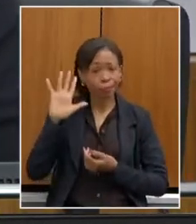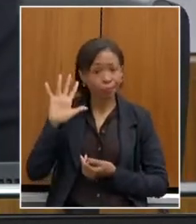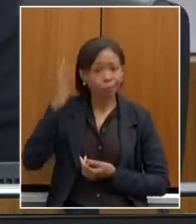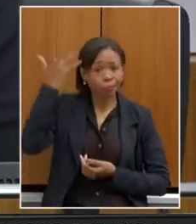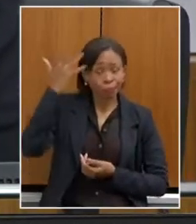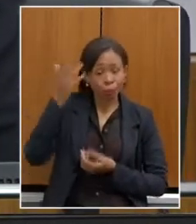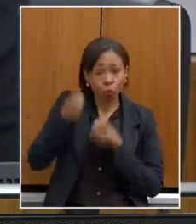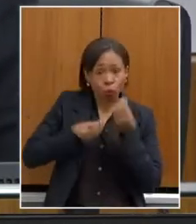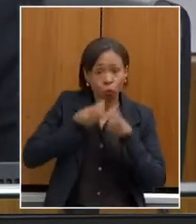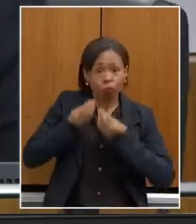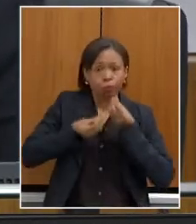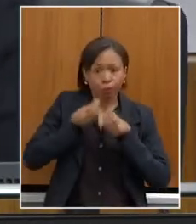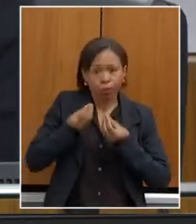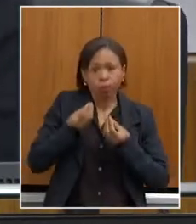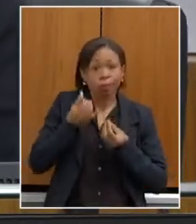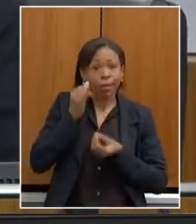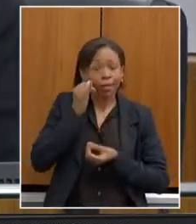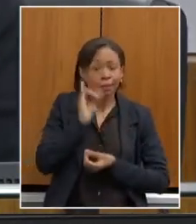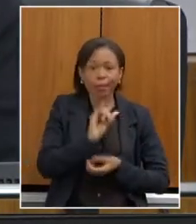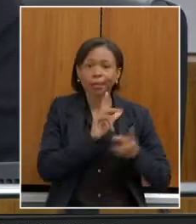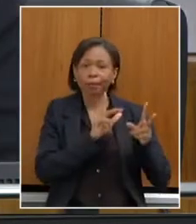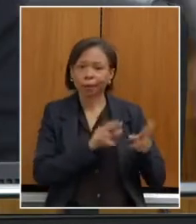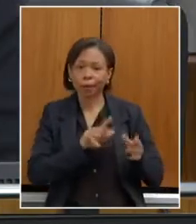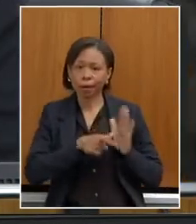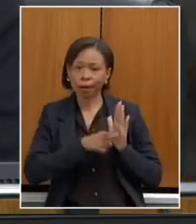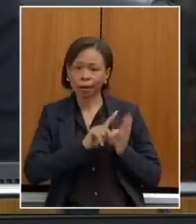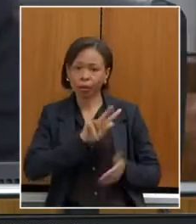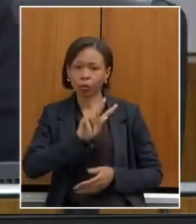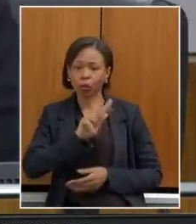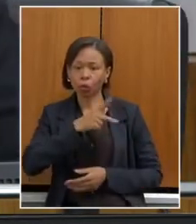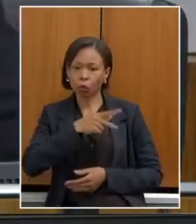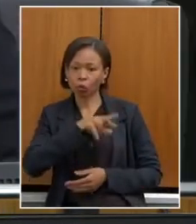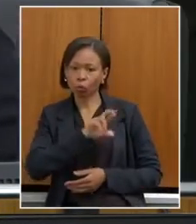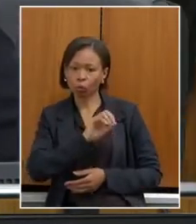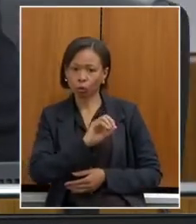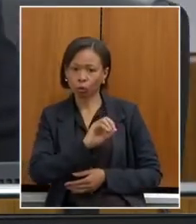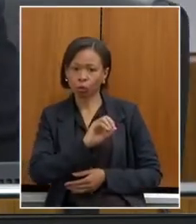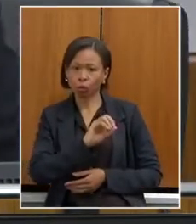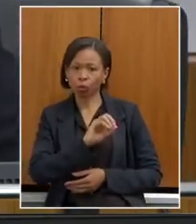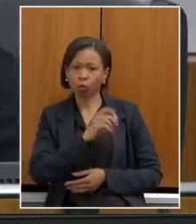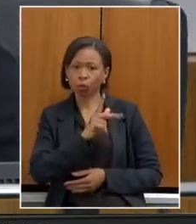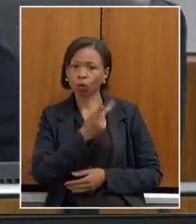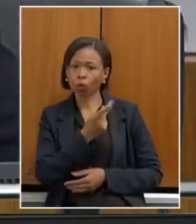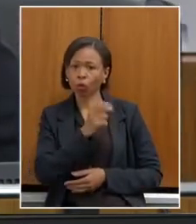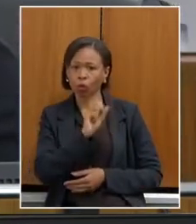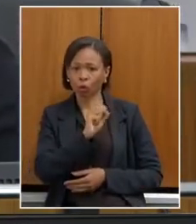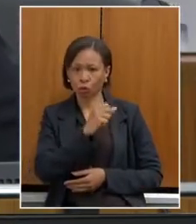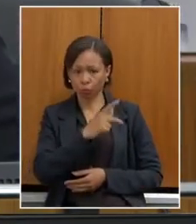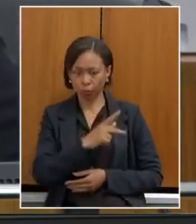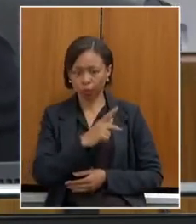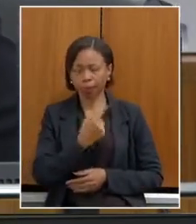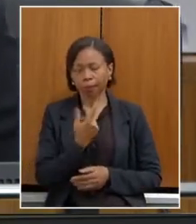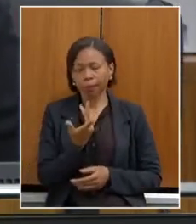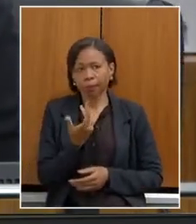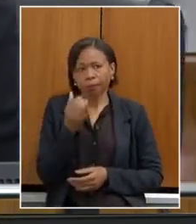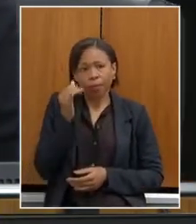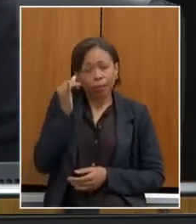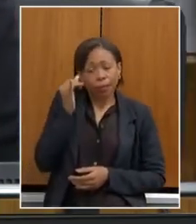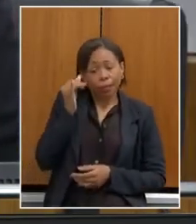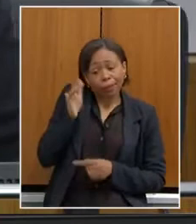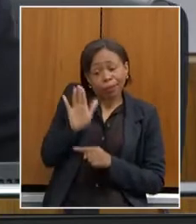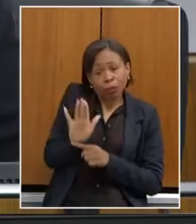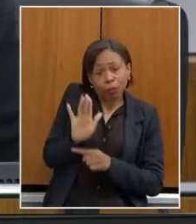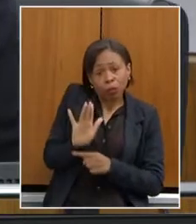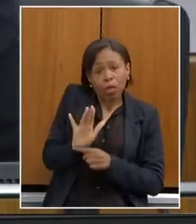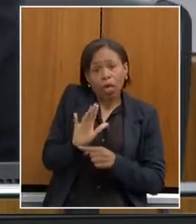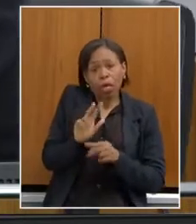não tenha os vícios que o pró-hospite teve e a gente consiga facilitar em relação às emendas e tudo isso só